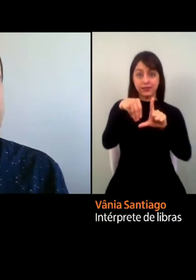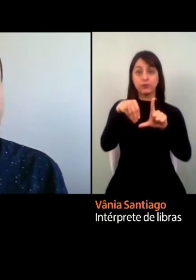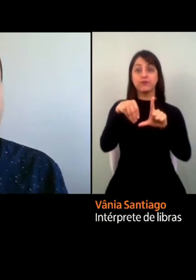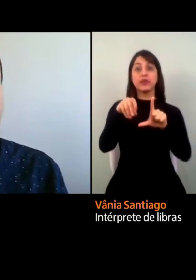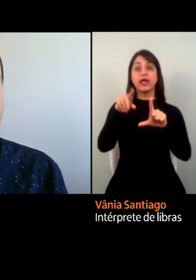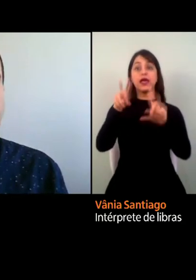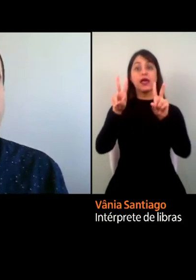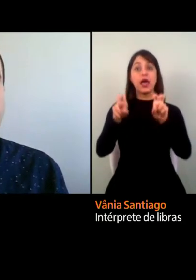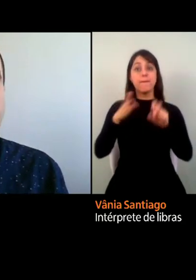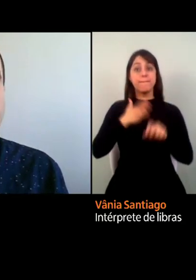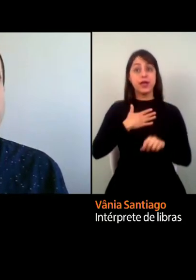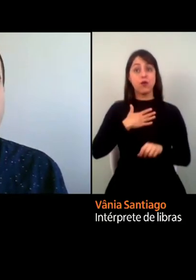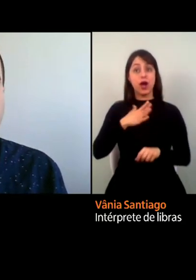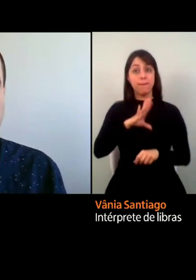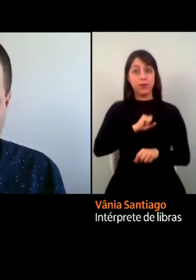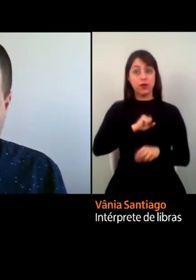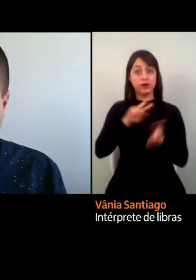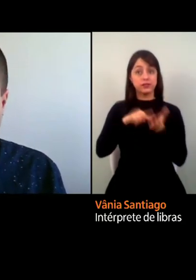Cachoeira.